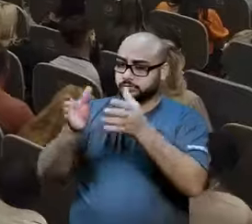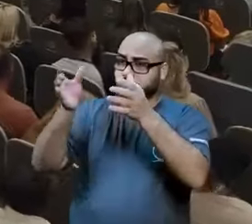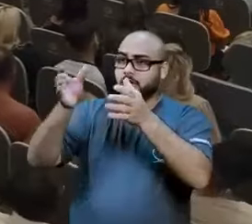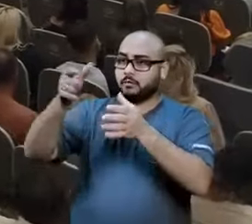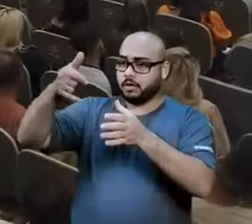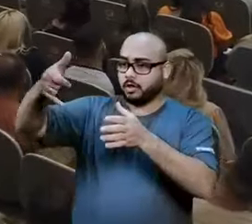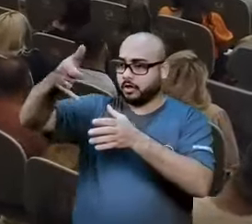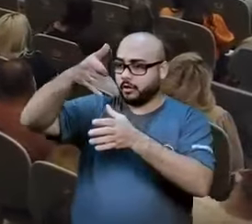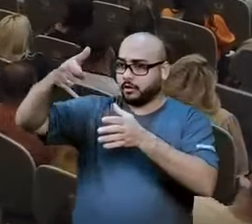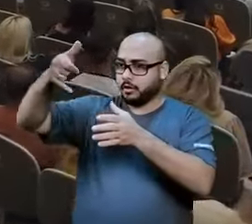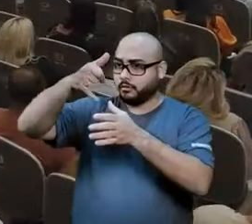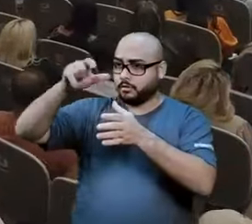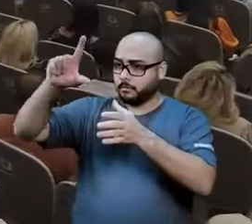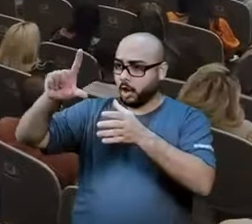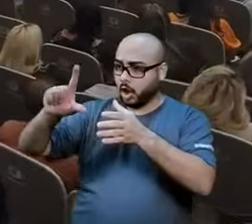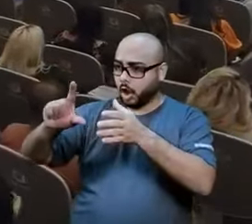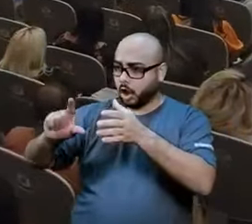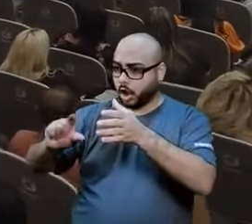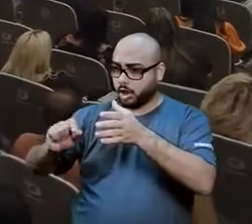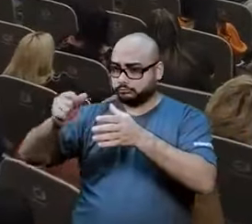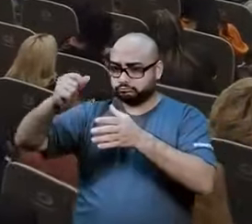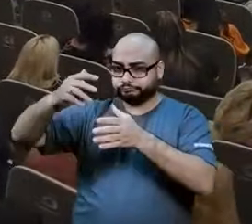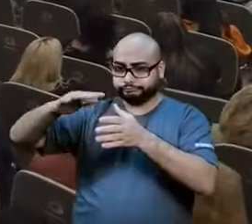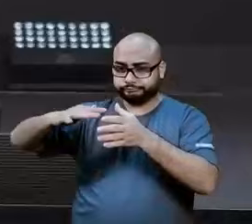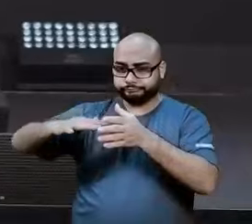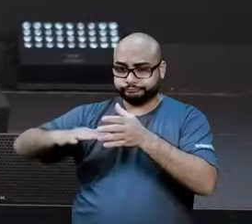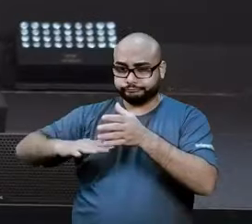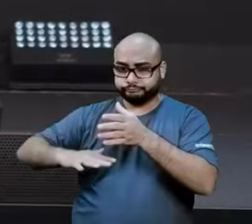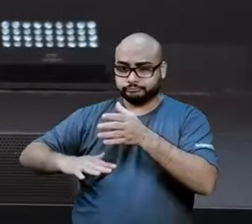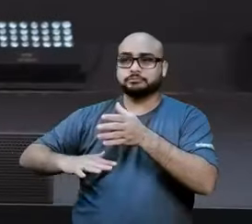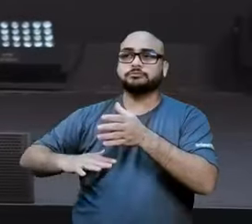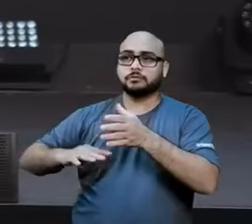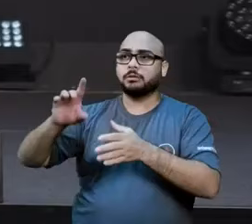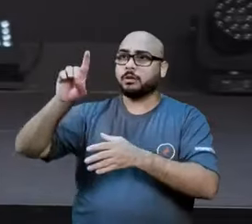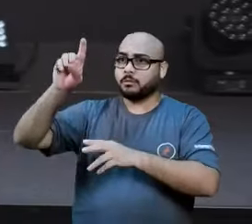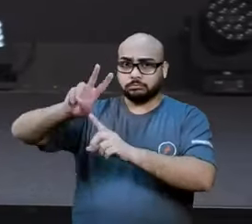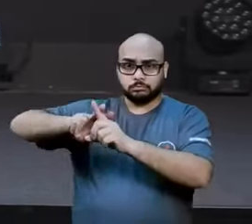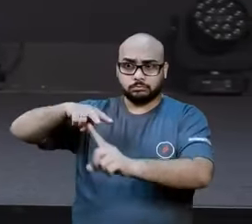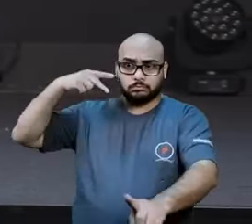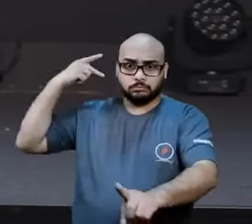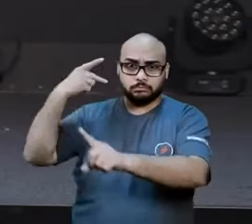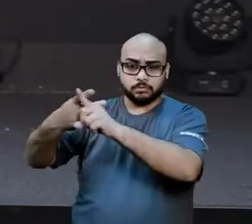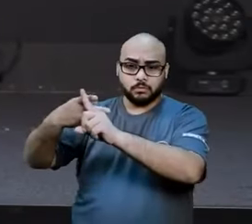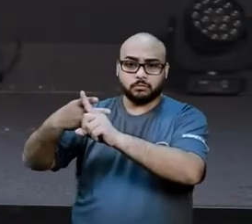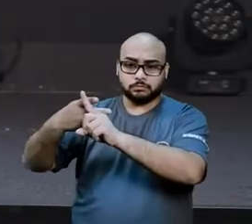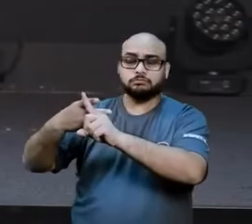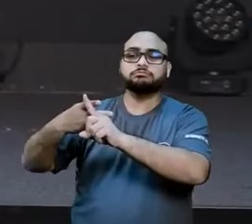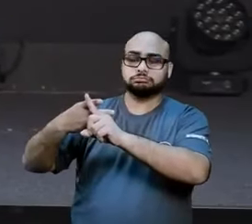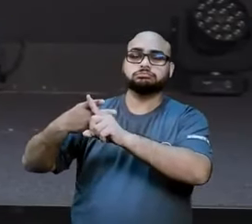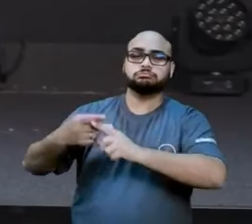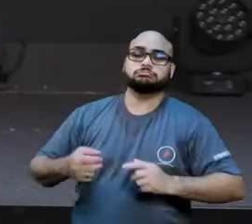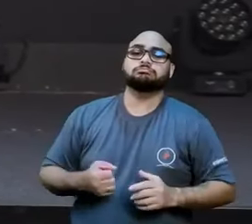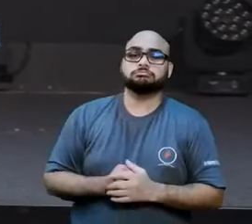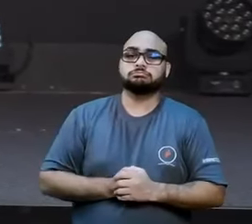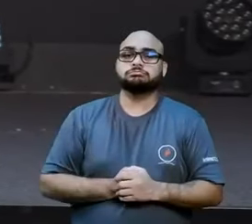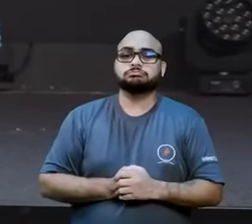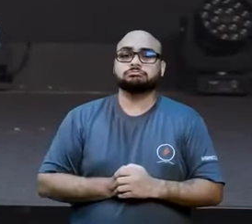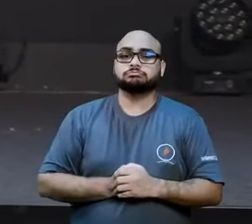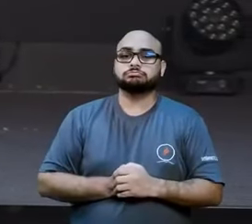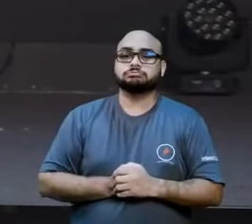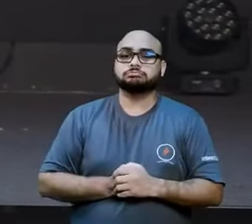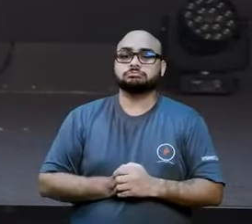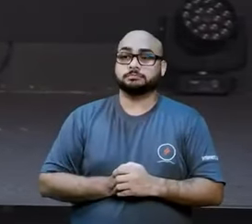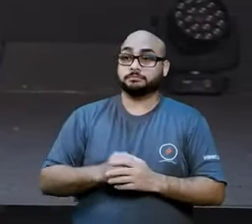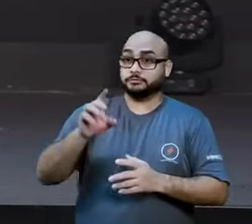também não tem valor e multiplica azeite para uma mulher pagar a DV e ainda viver do resto da sobra